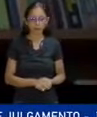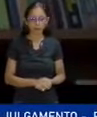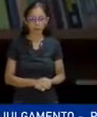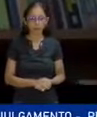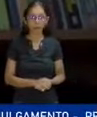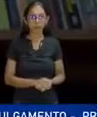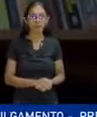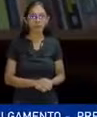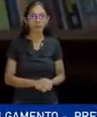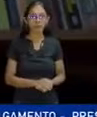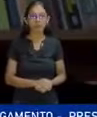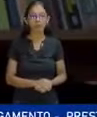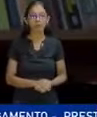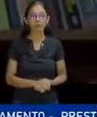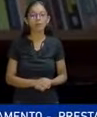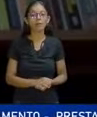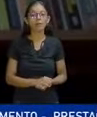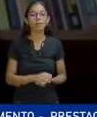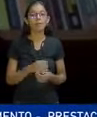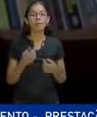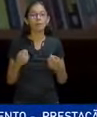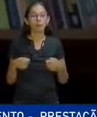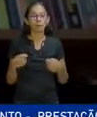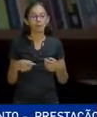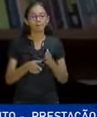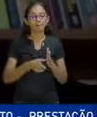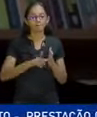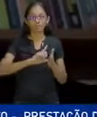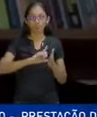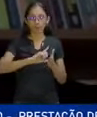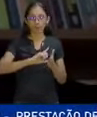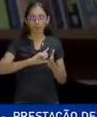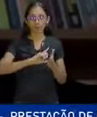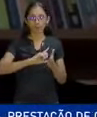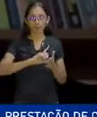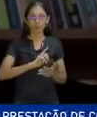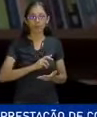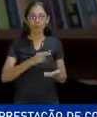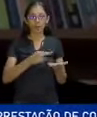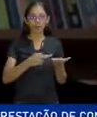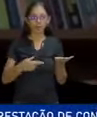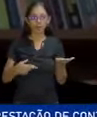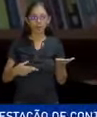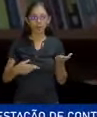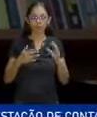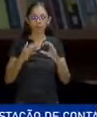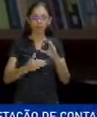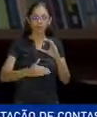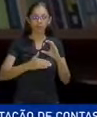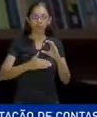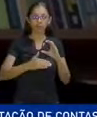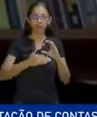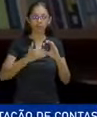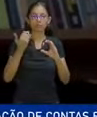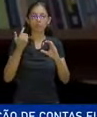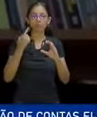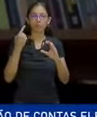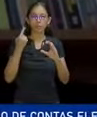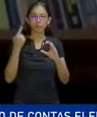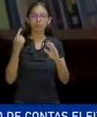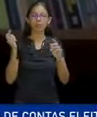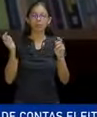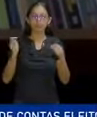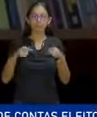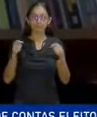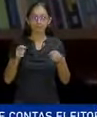é para que seja deliberado, neste momento, para que o processo baixe em diligências com